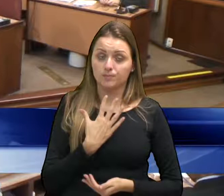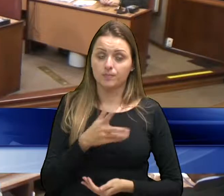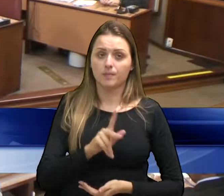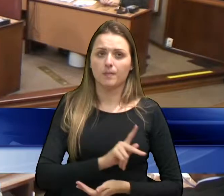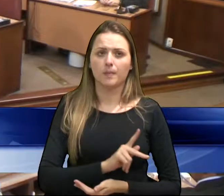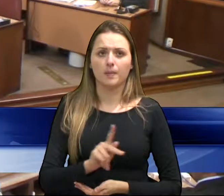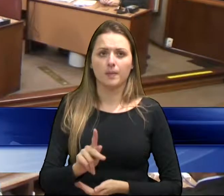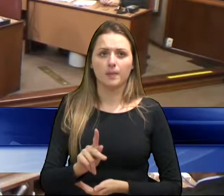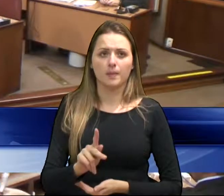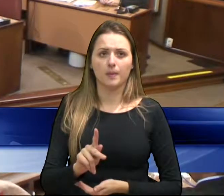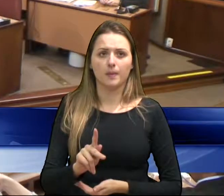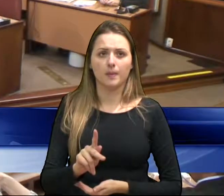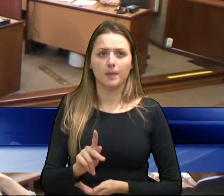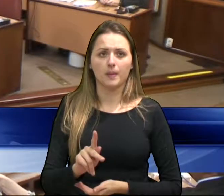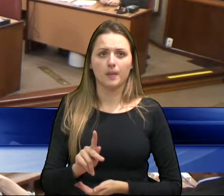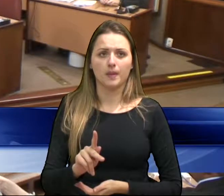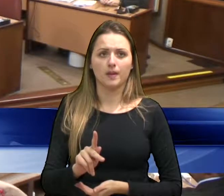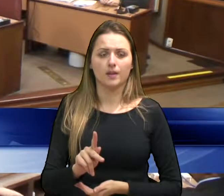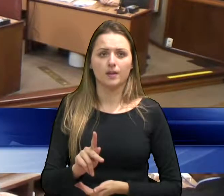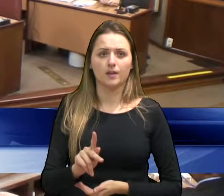presidente,